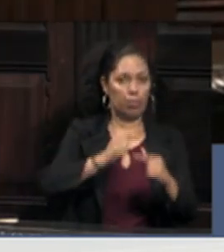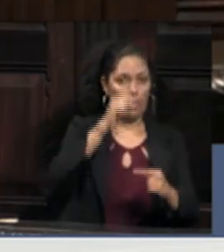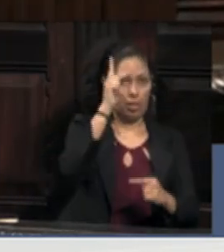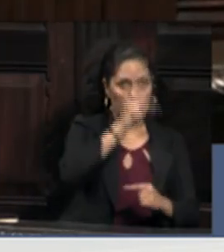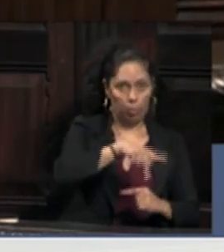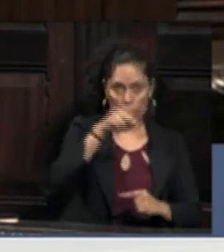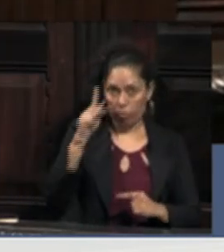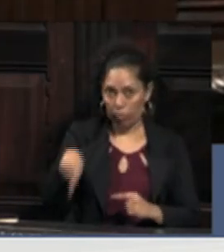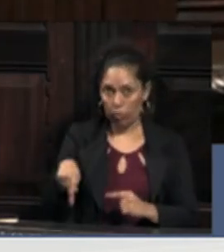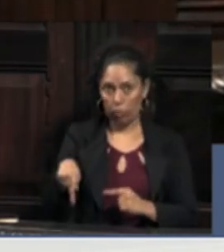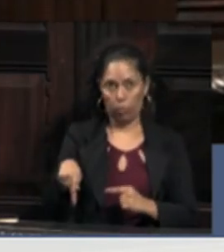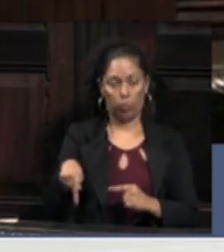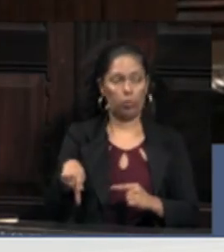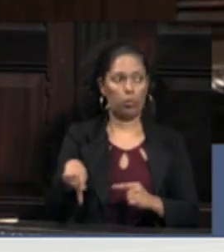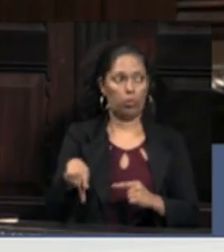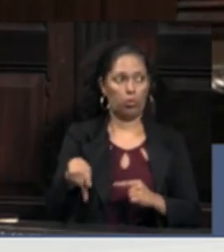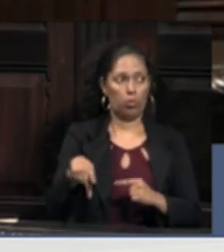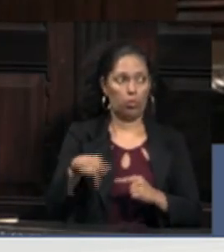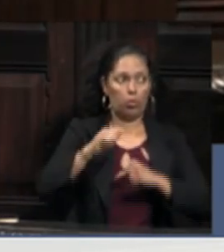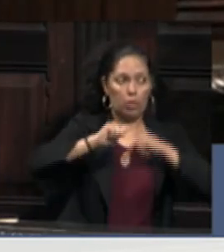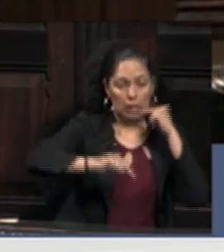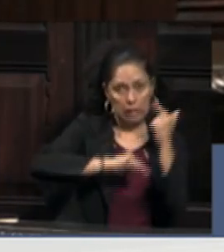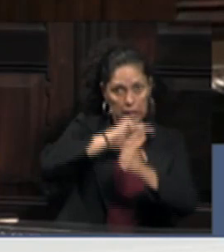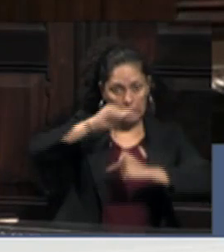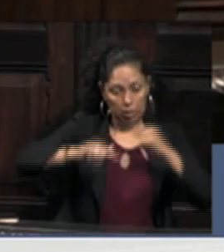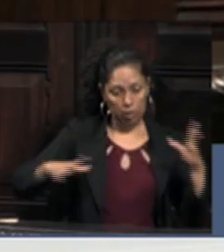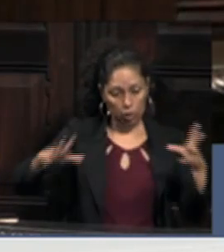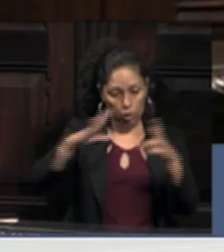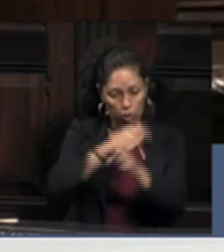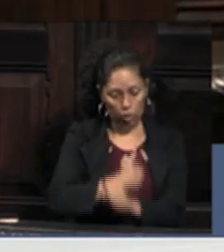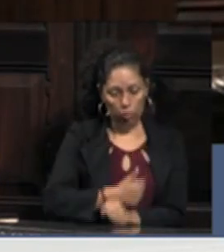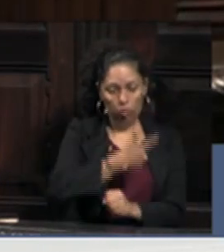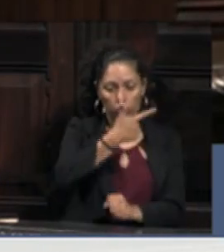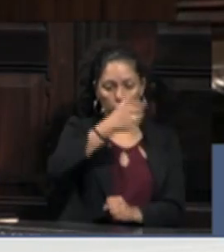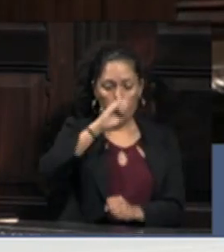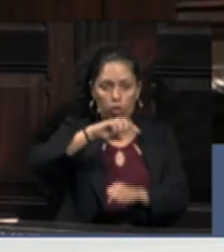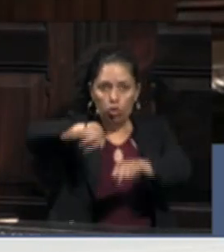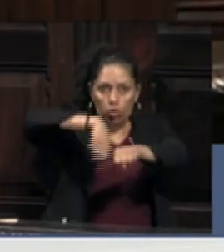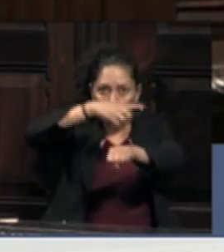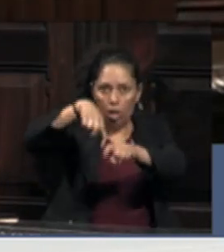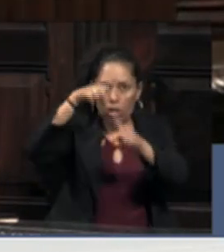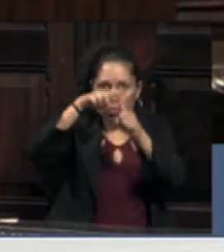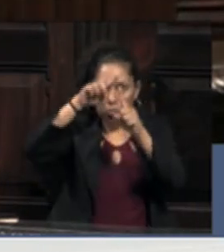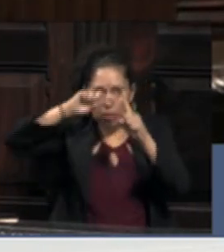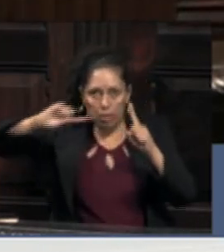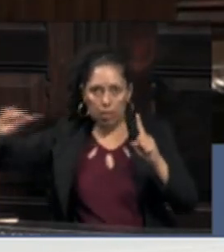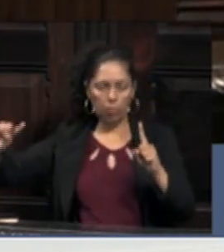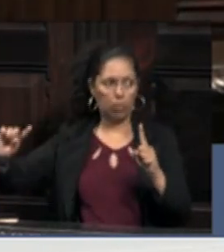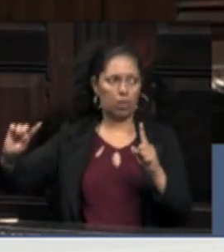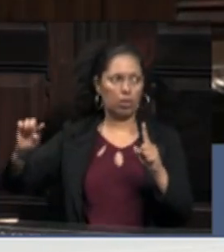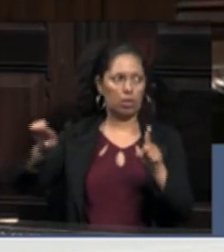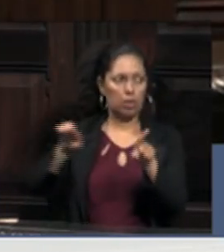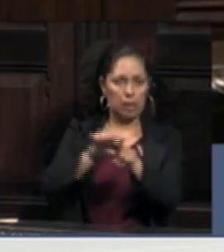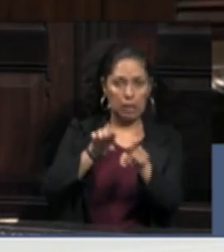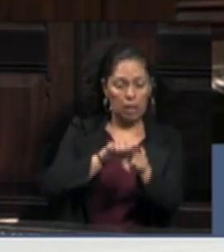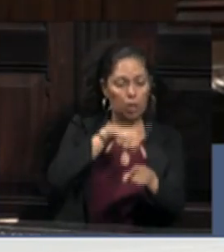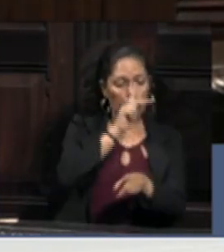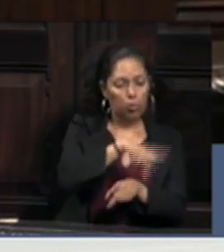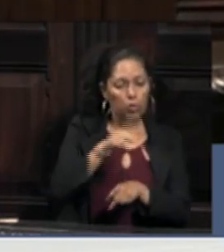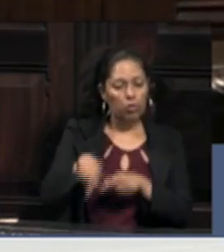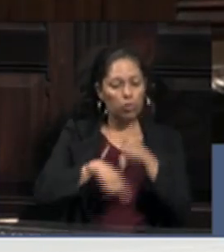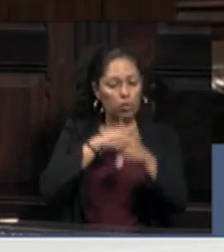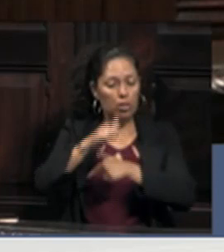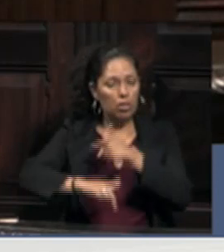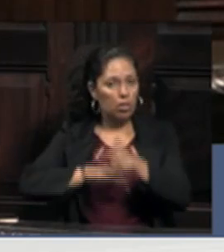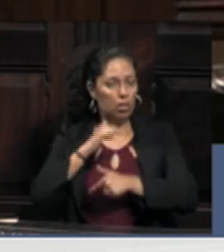regime de trabalho é de 20 horas semanais na universidade, há professores cujo regime de